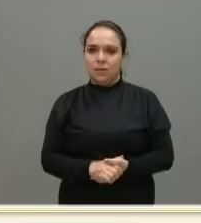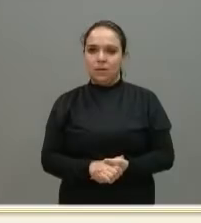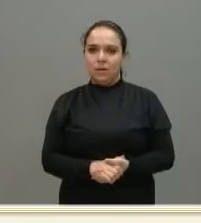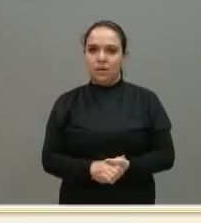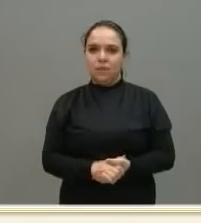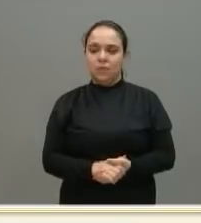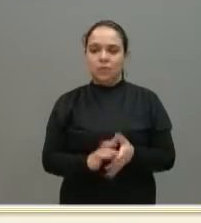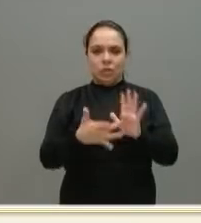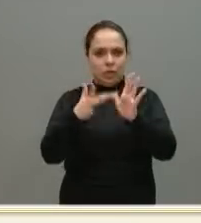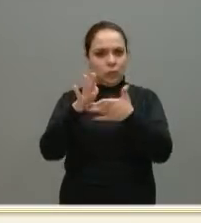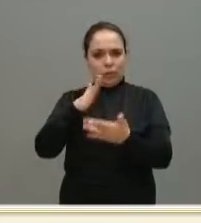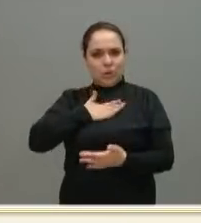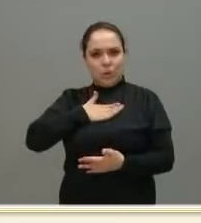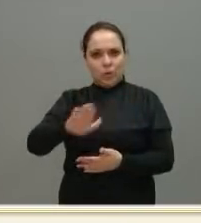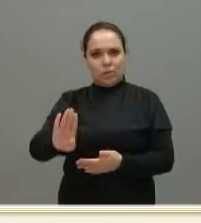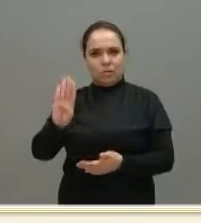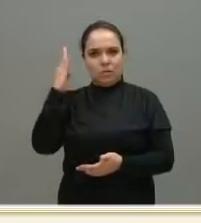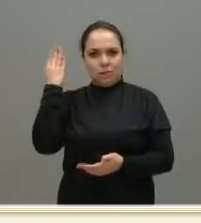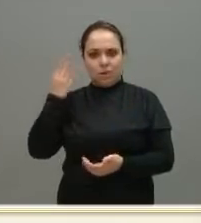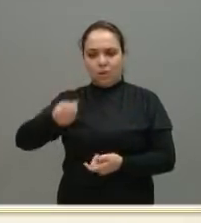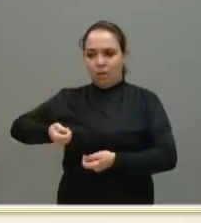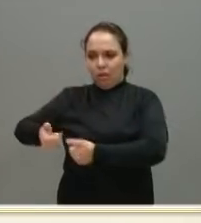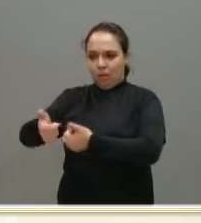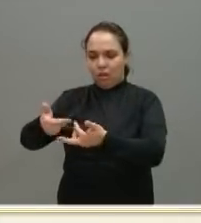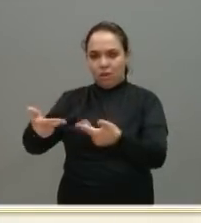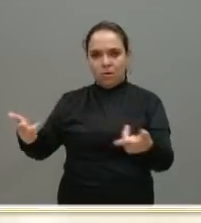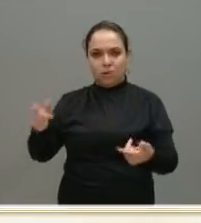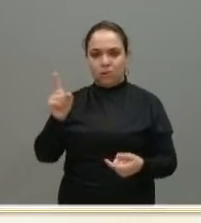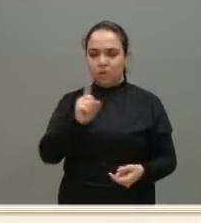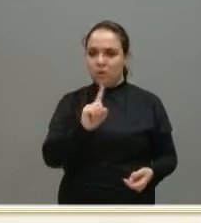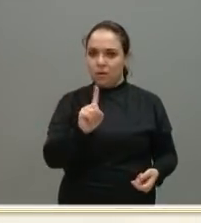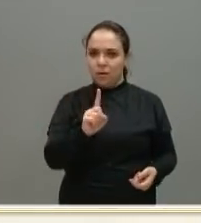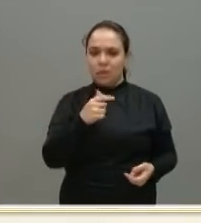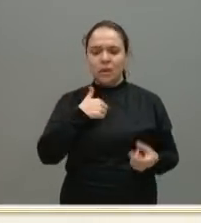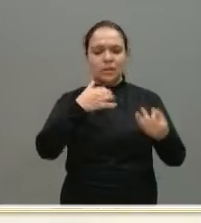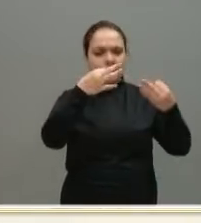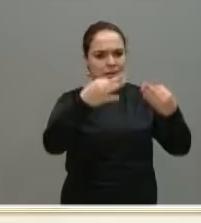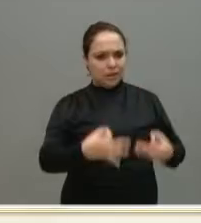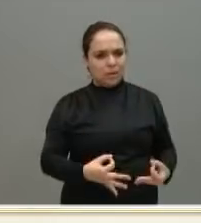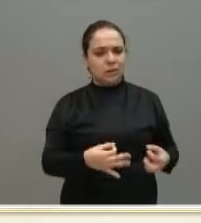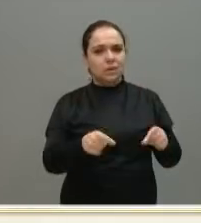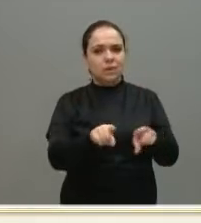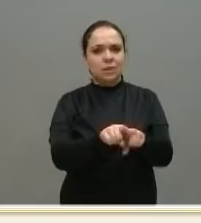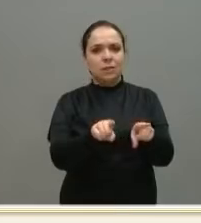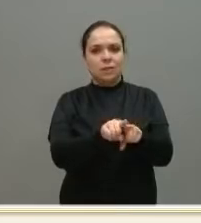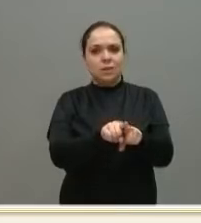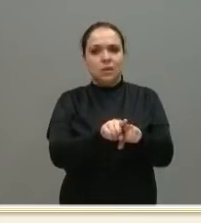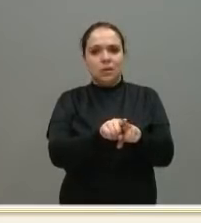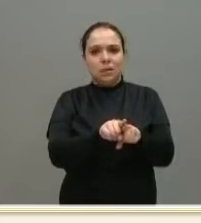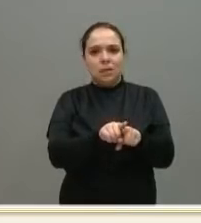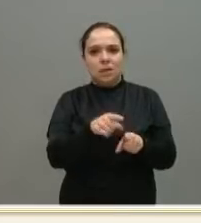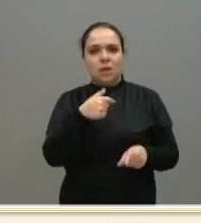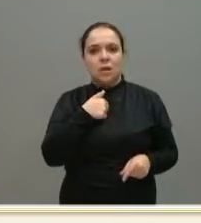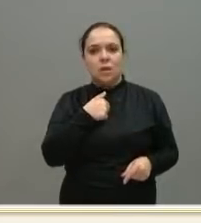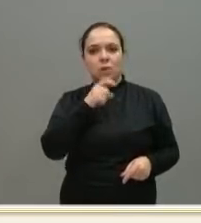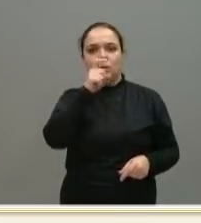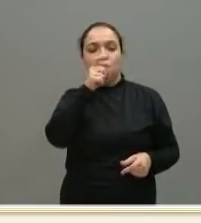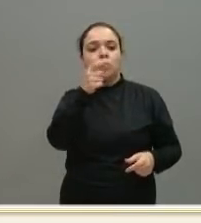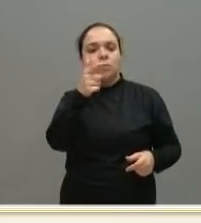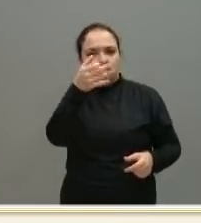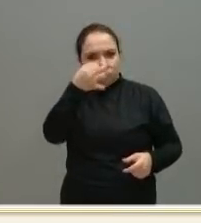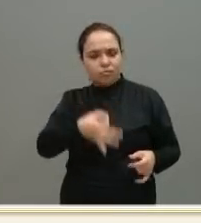contra qualquer forma de ladroagem. Não está errado em ele dizer, não sou